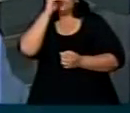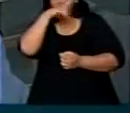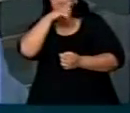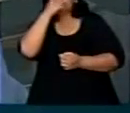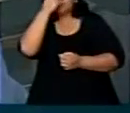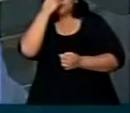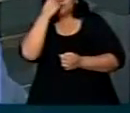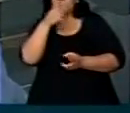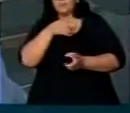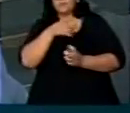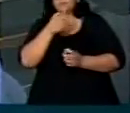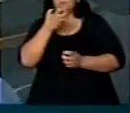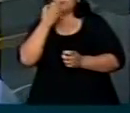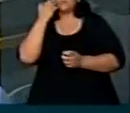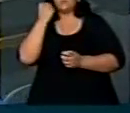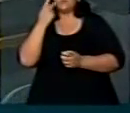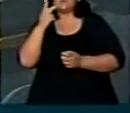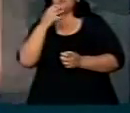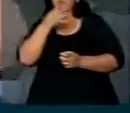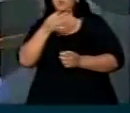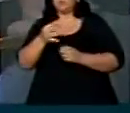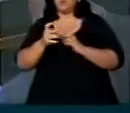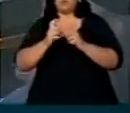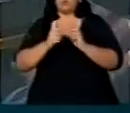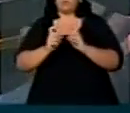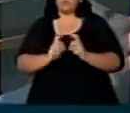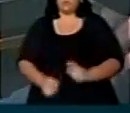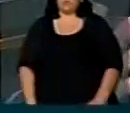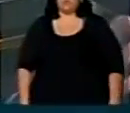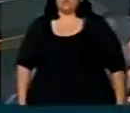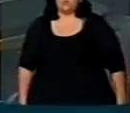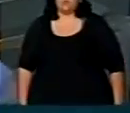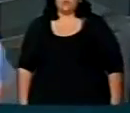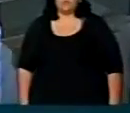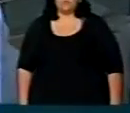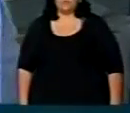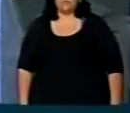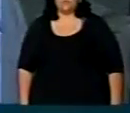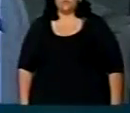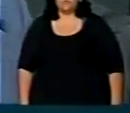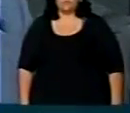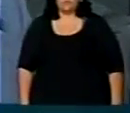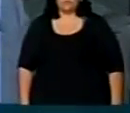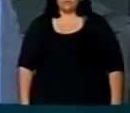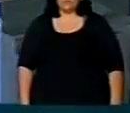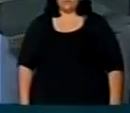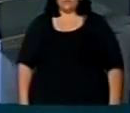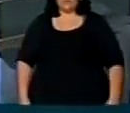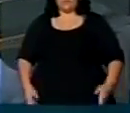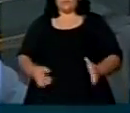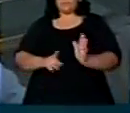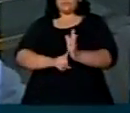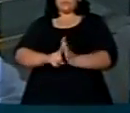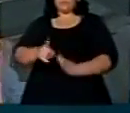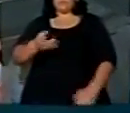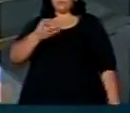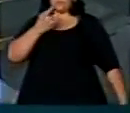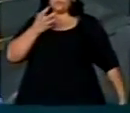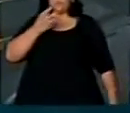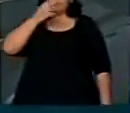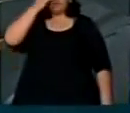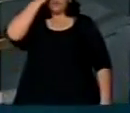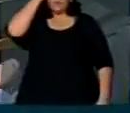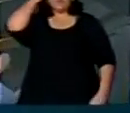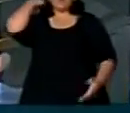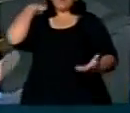opinião da sua administração. Queria saber, e faço essa pergunta porque diz a imprensa hoje, fala